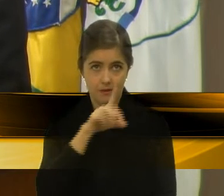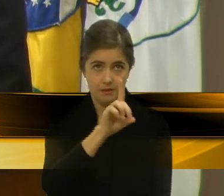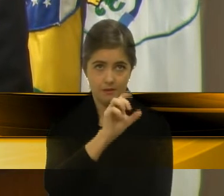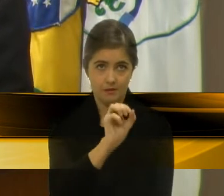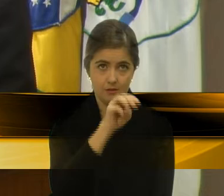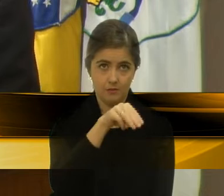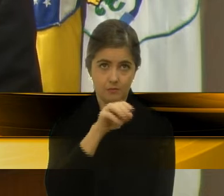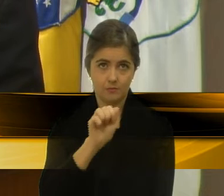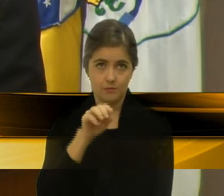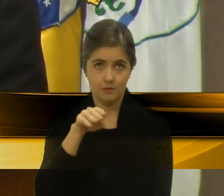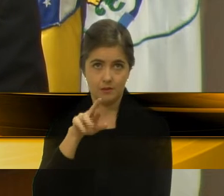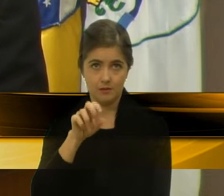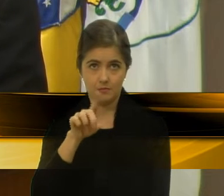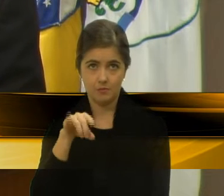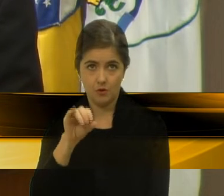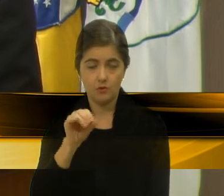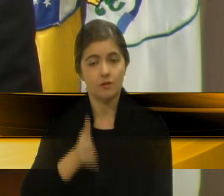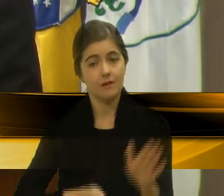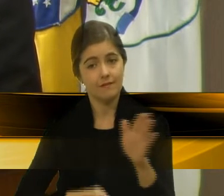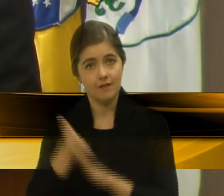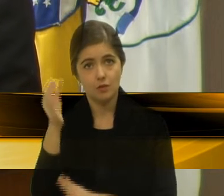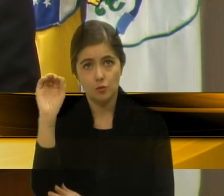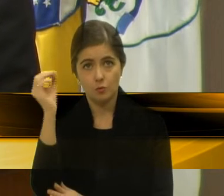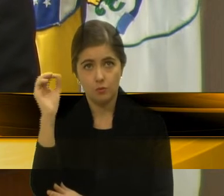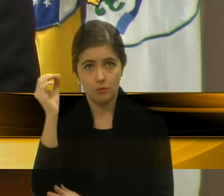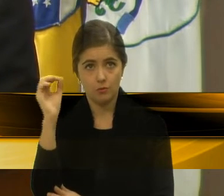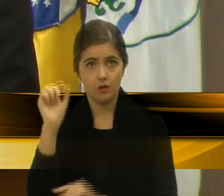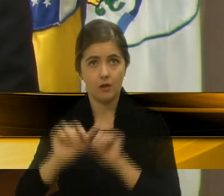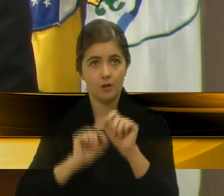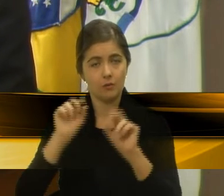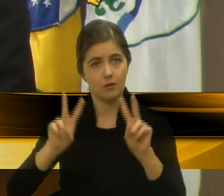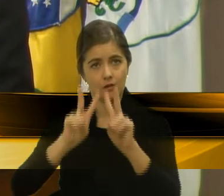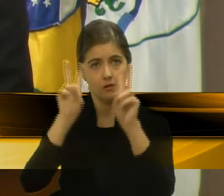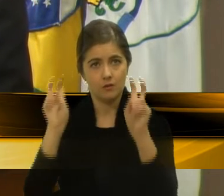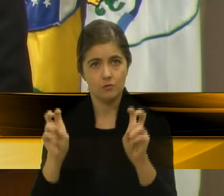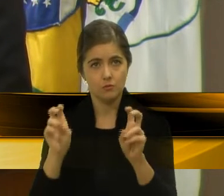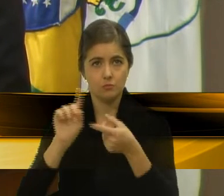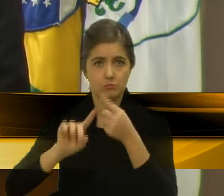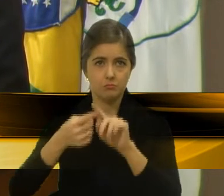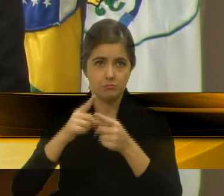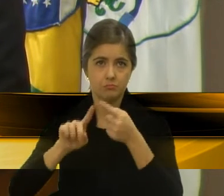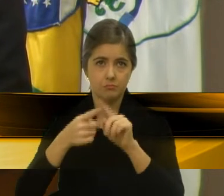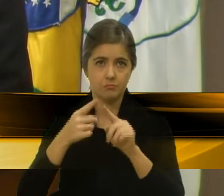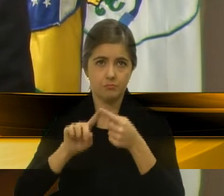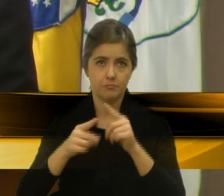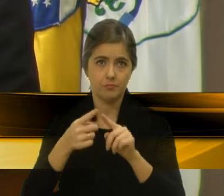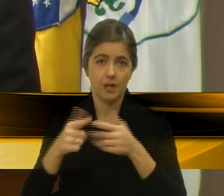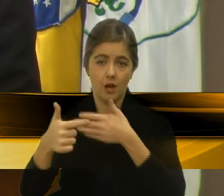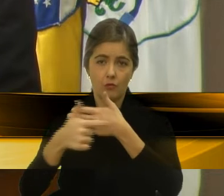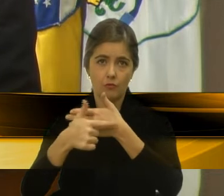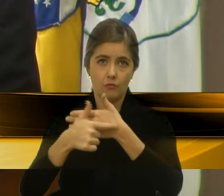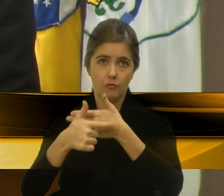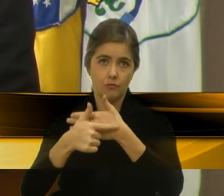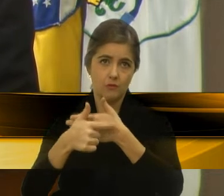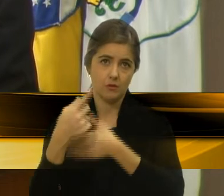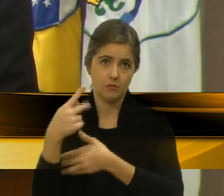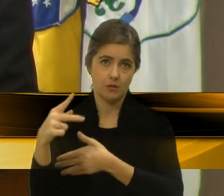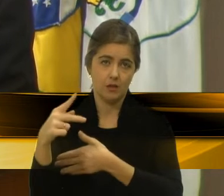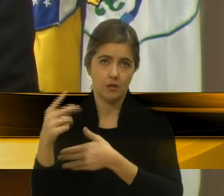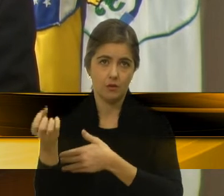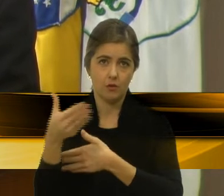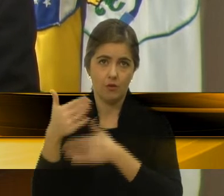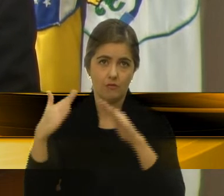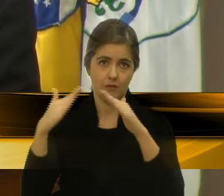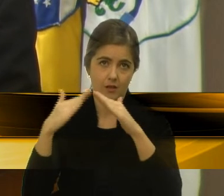para Caxias com destino a Porto Alegre para tratar de assuntos relacionados à função de uma nova casa